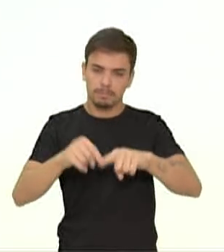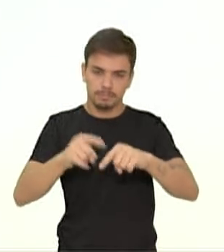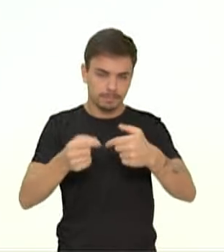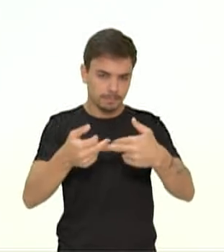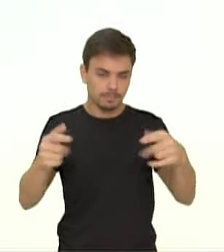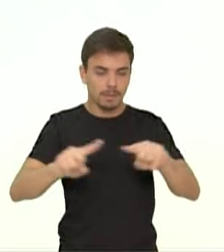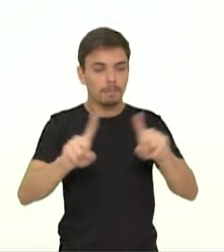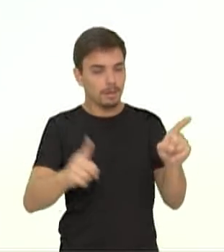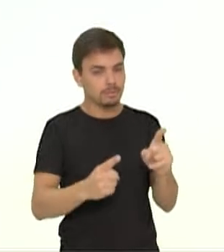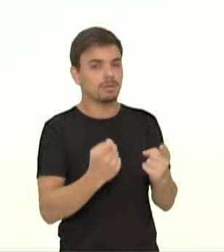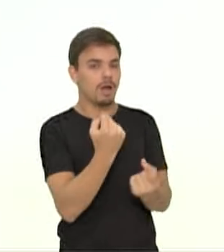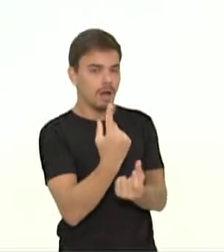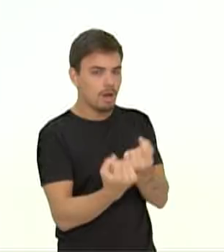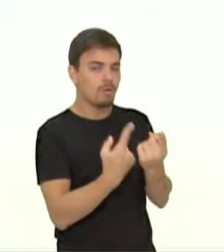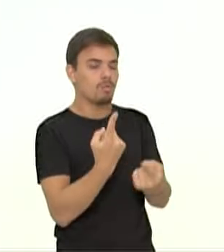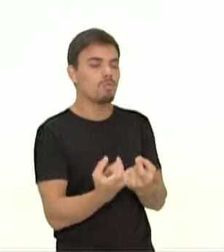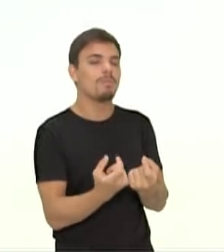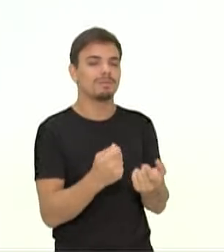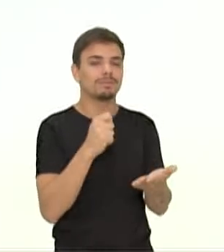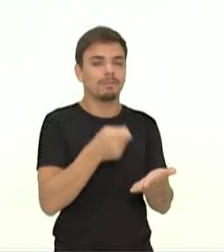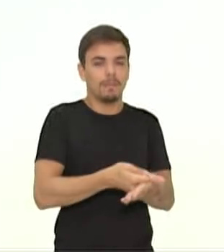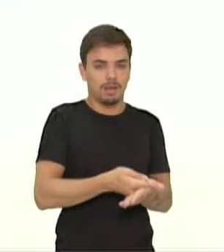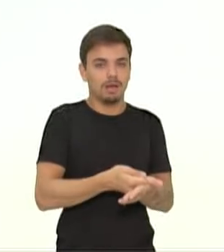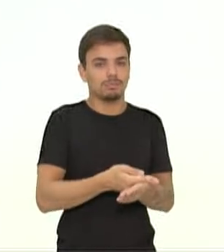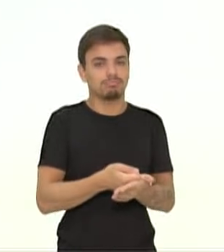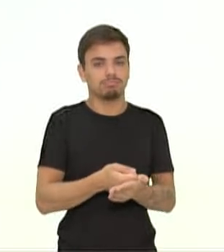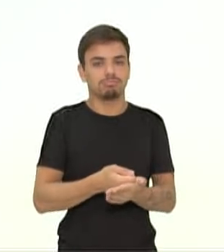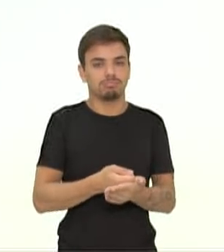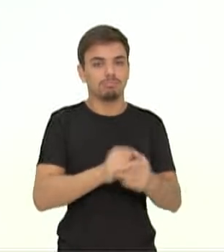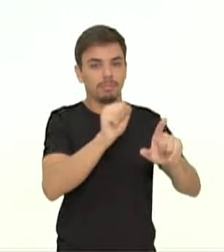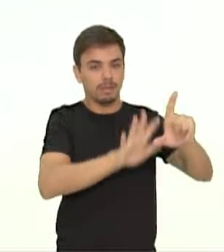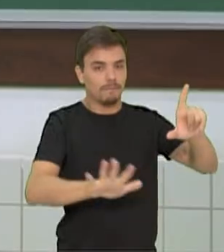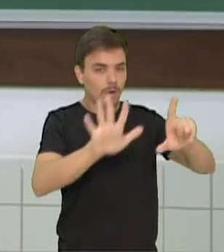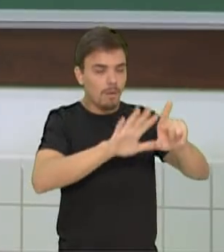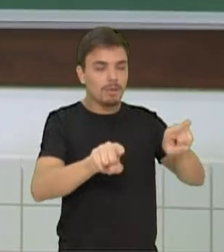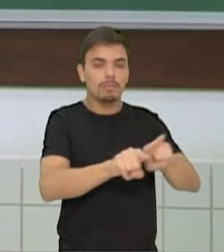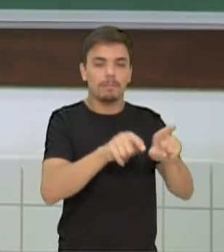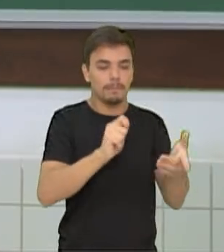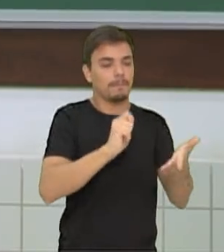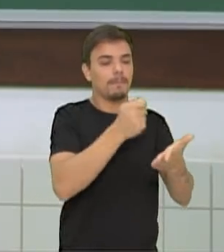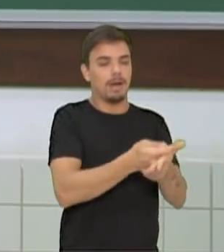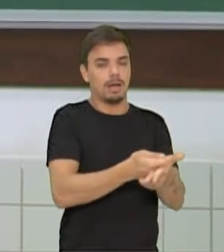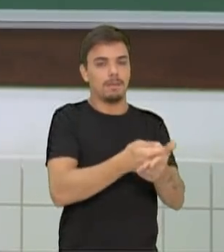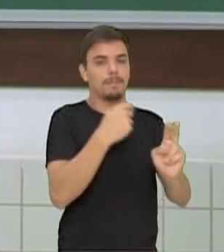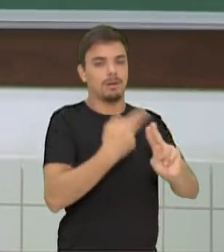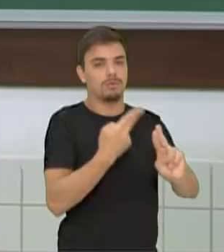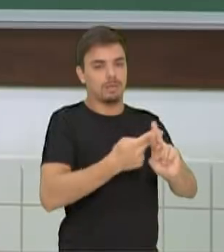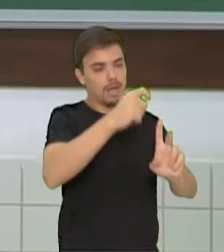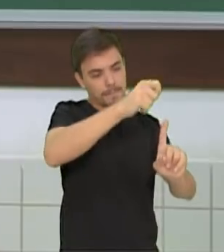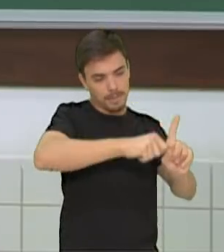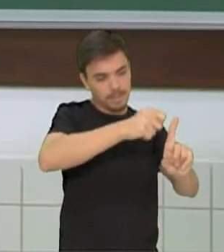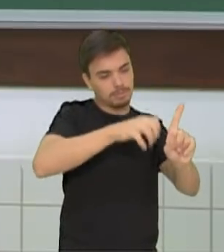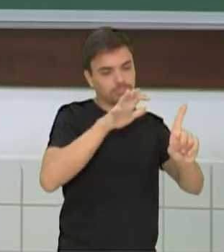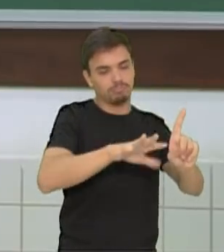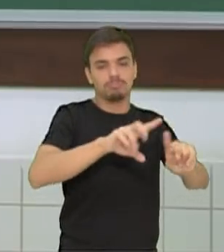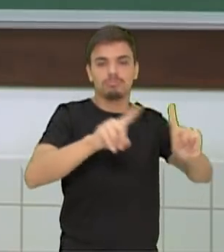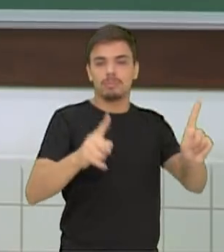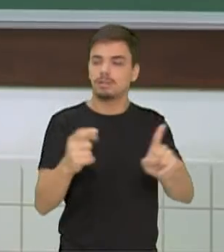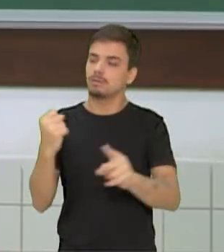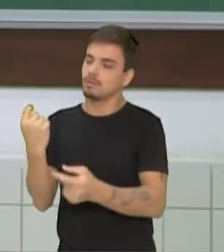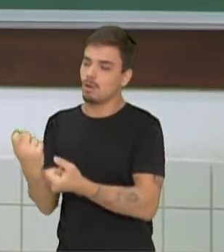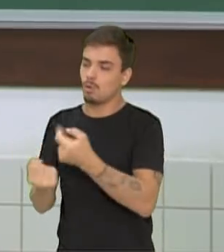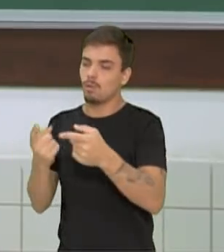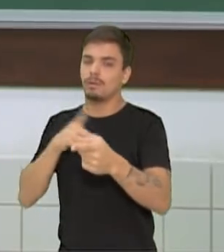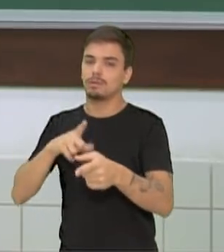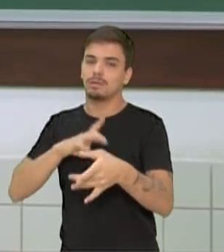streaming a gente precisa assinar, né? Precisa pagar para você poder usar aquele conteúdo naquele mês. E algumas são